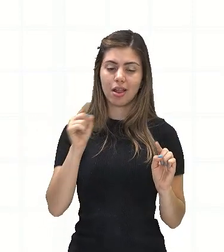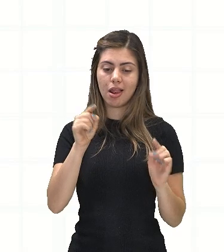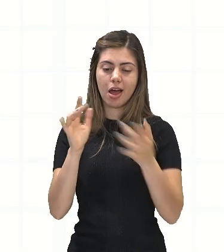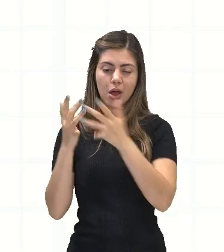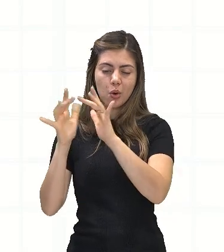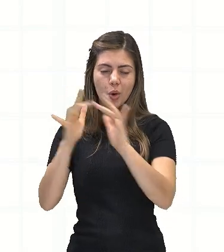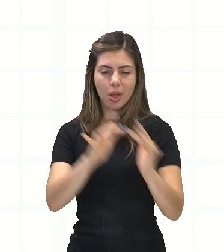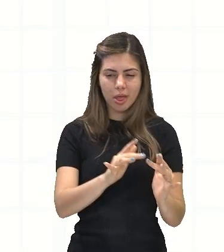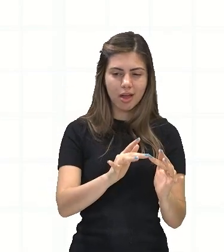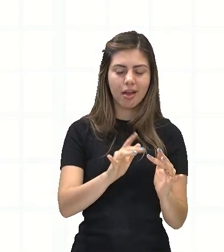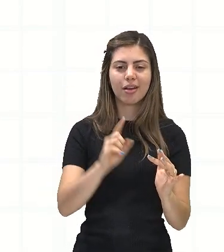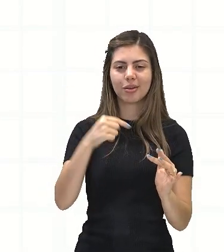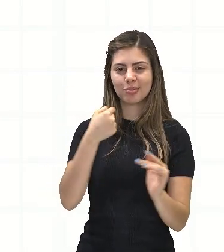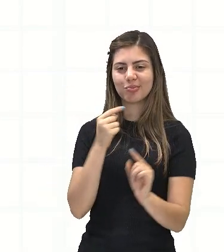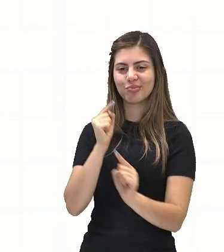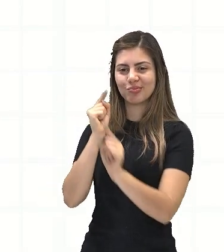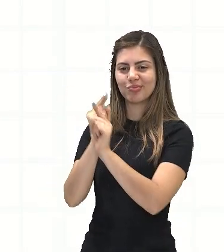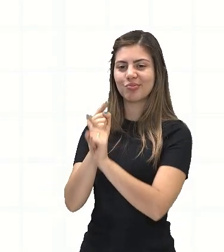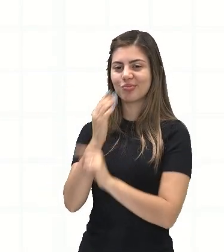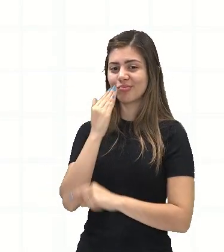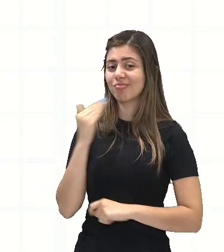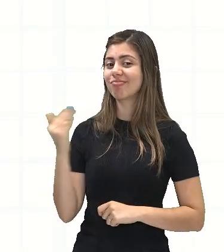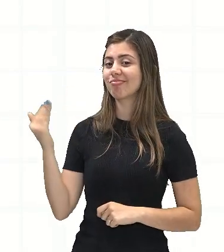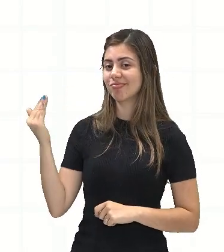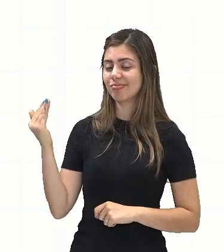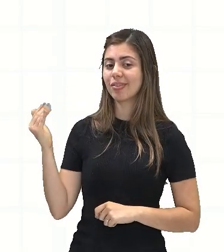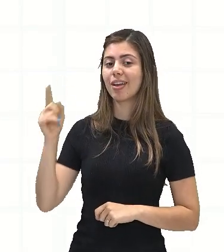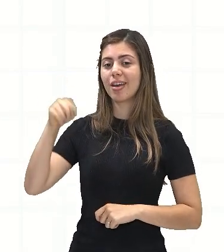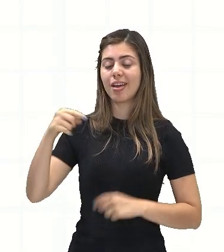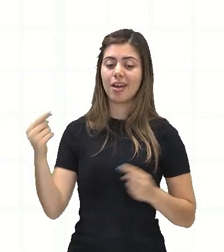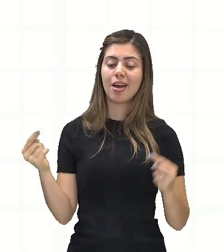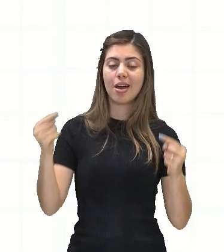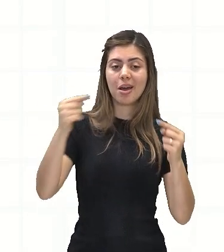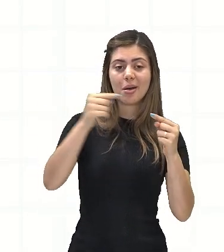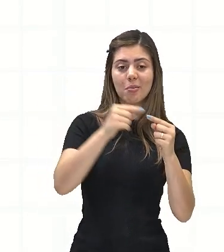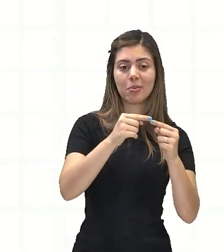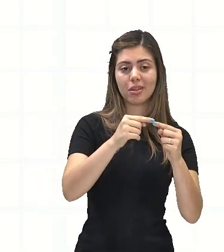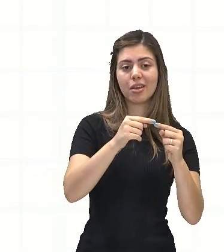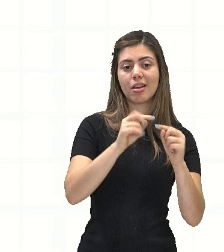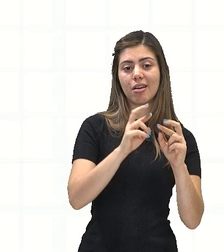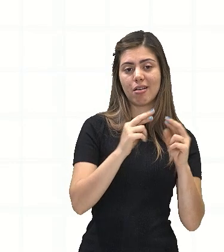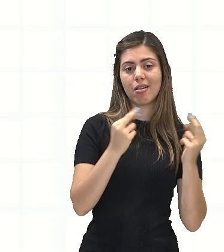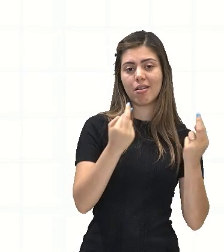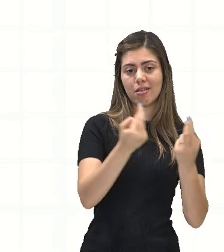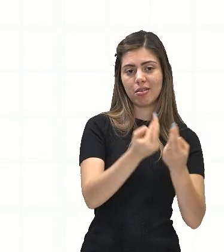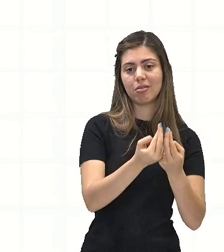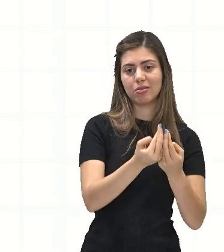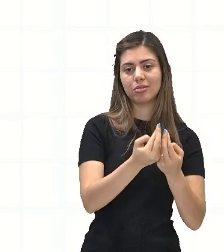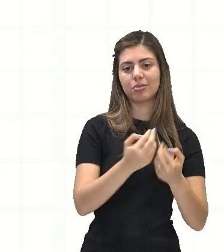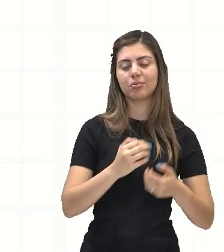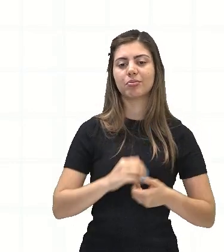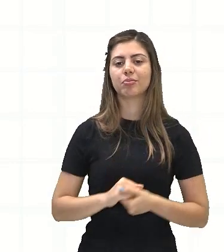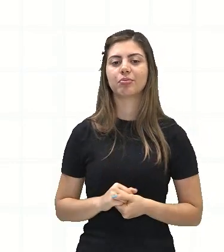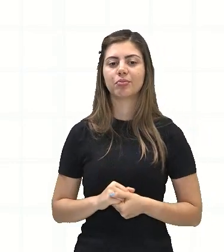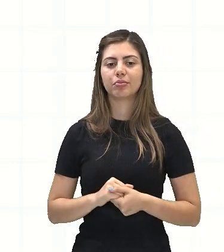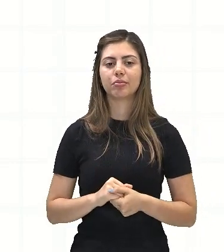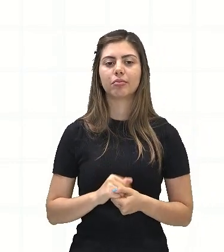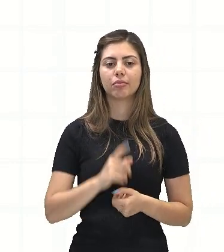contextualmente eu consigo encontrar. A conferência reunirá. Então, nota que neste caso